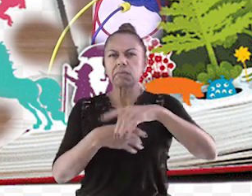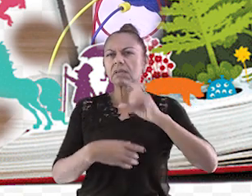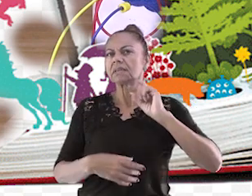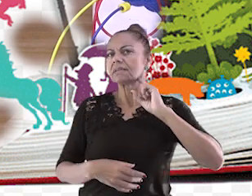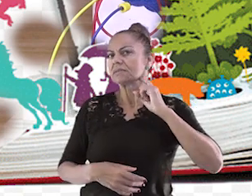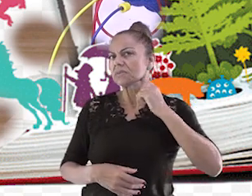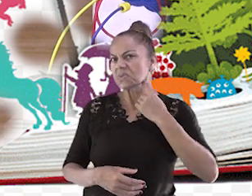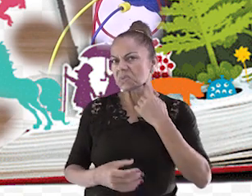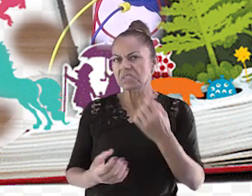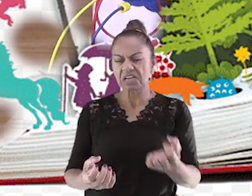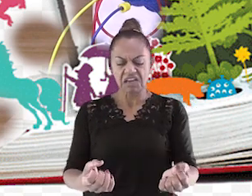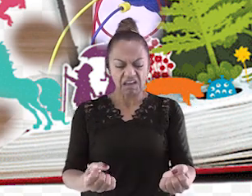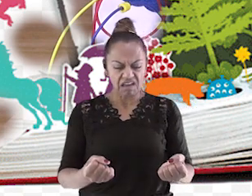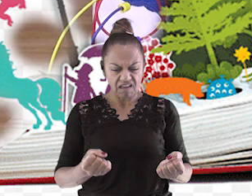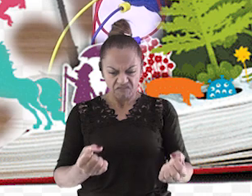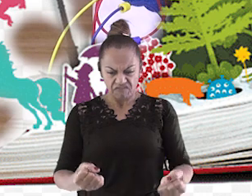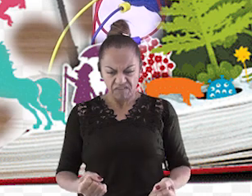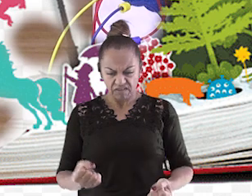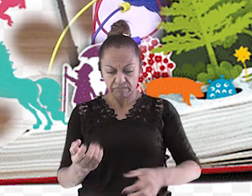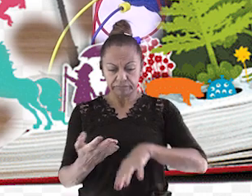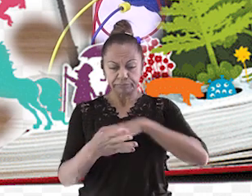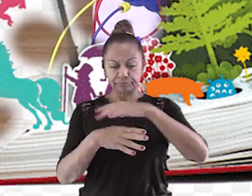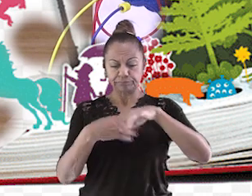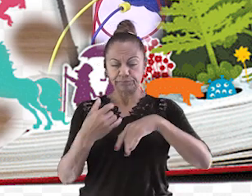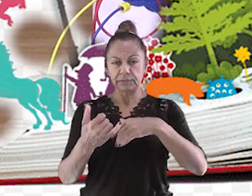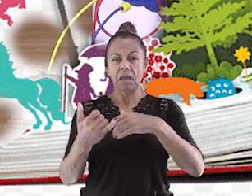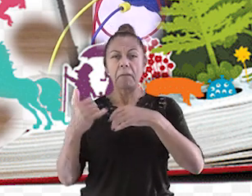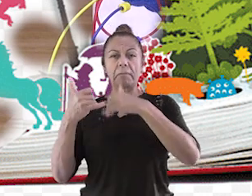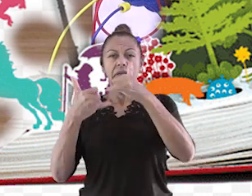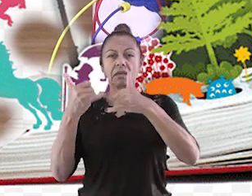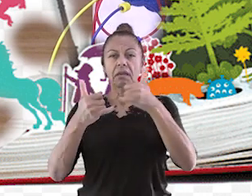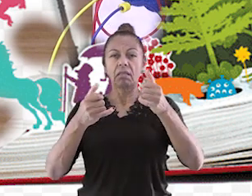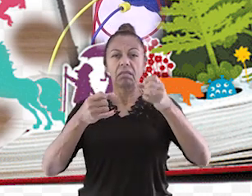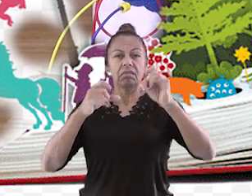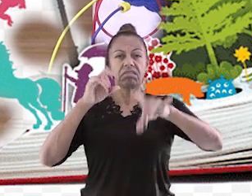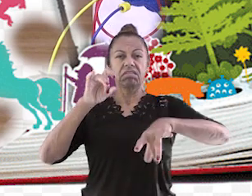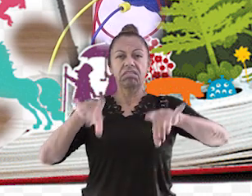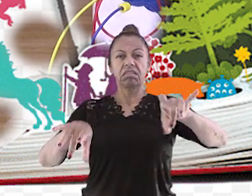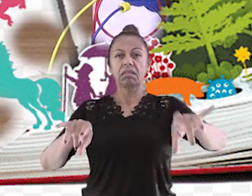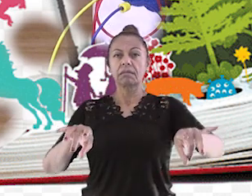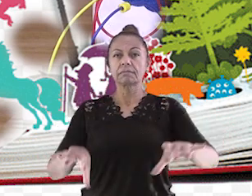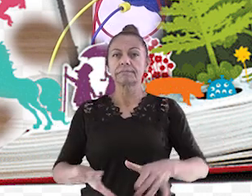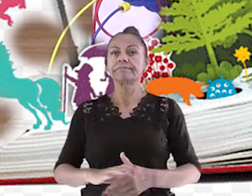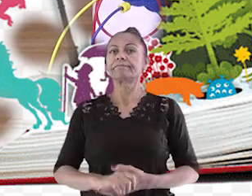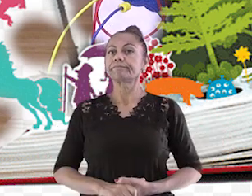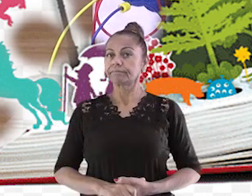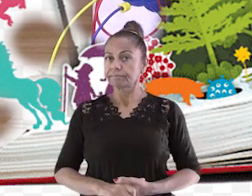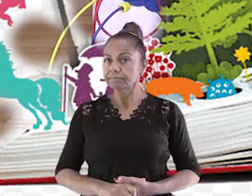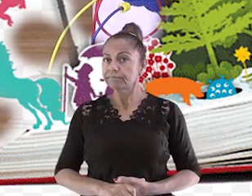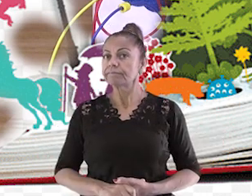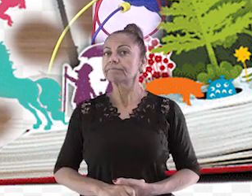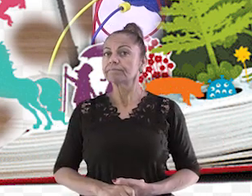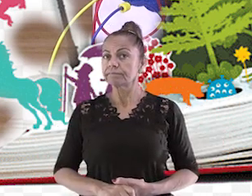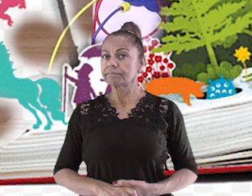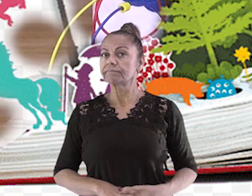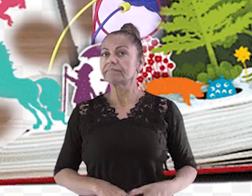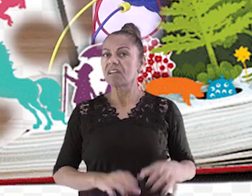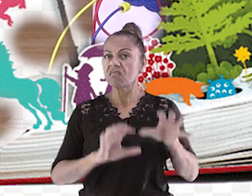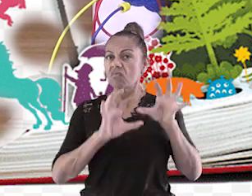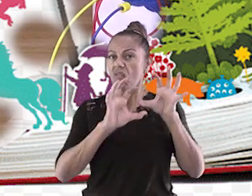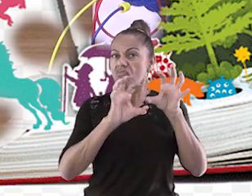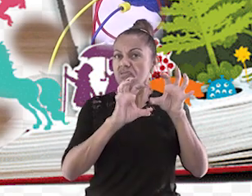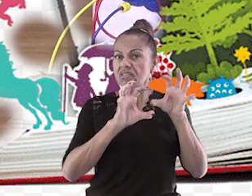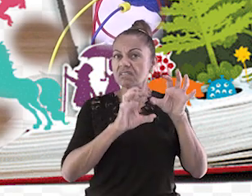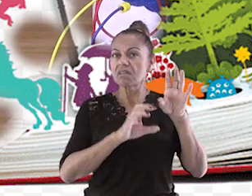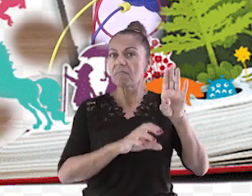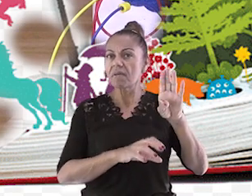as gavetas desarrumadas, os brinquedos espalhados, pode esperar. O Beleléu vai